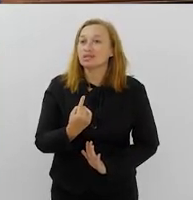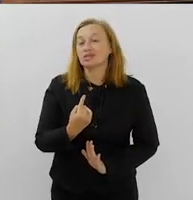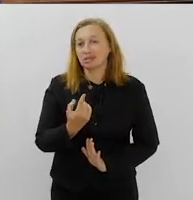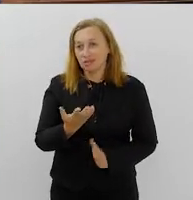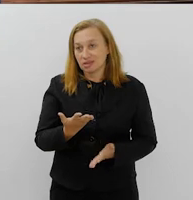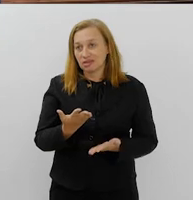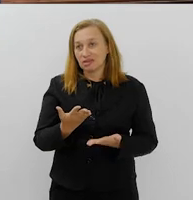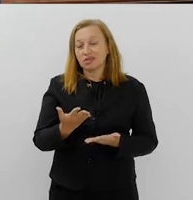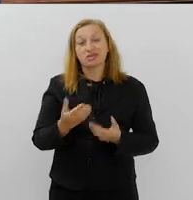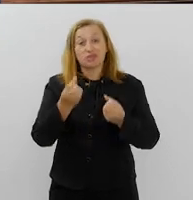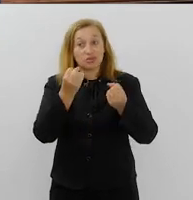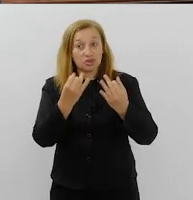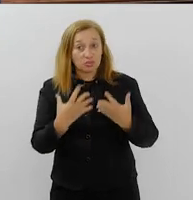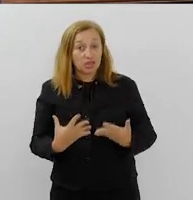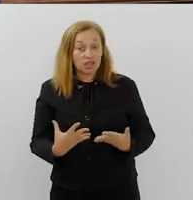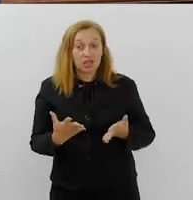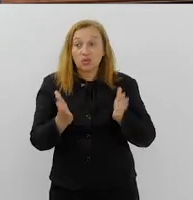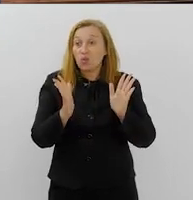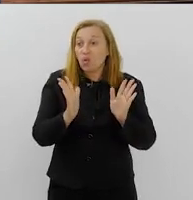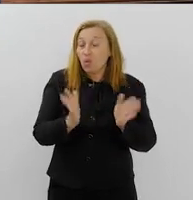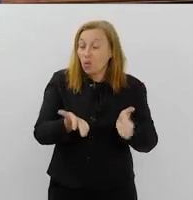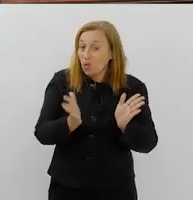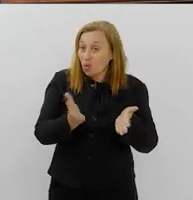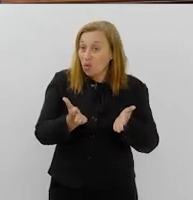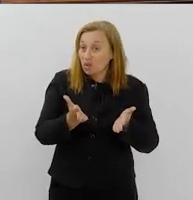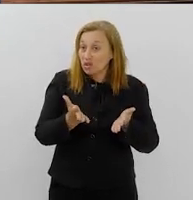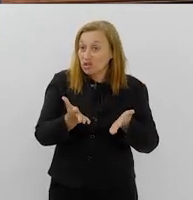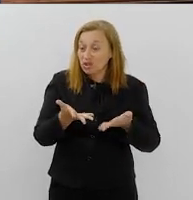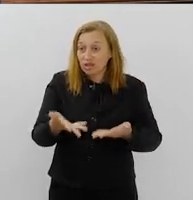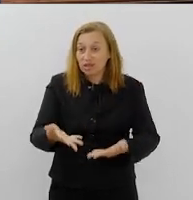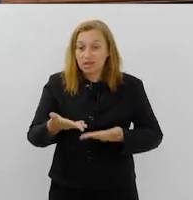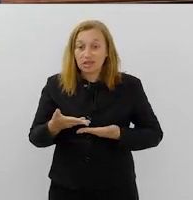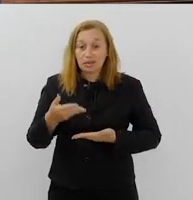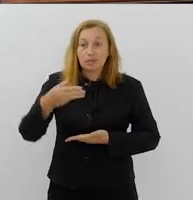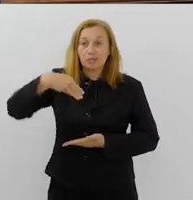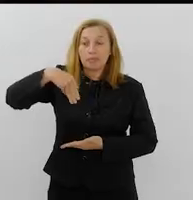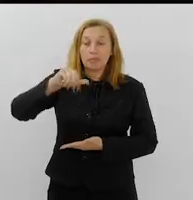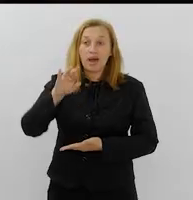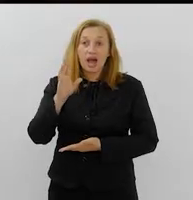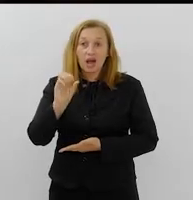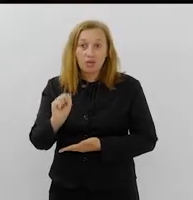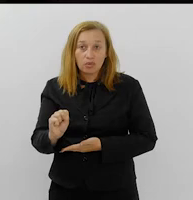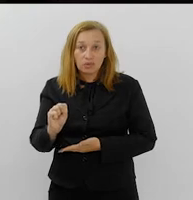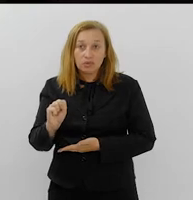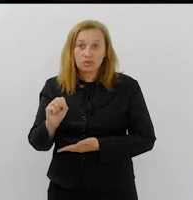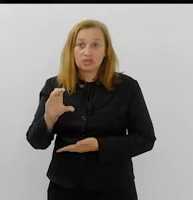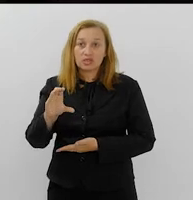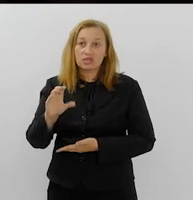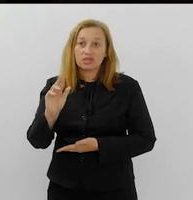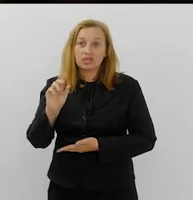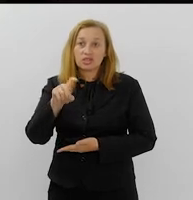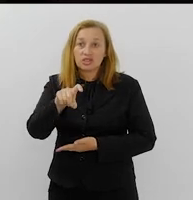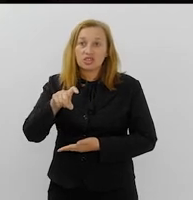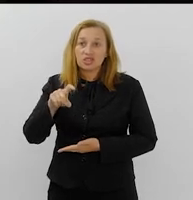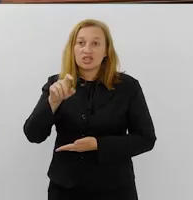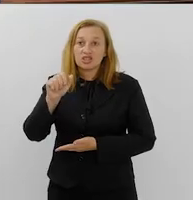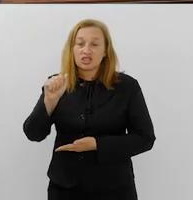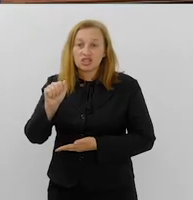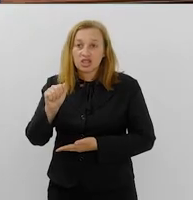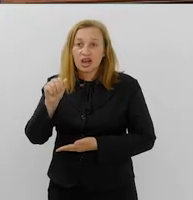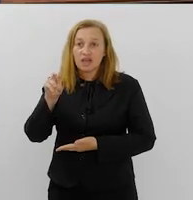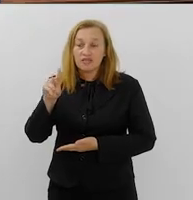insistindo por isso. Hoje eu estou tendo a honra de receber o Marcos Xavier, que